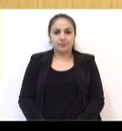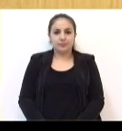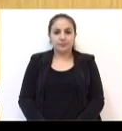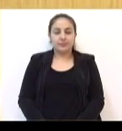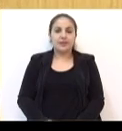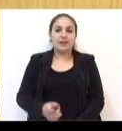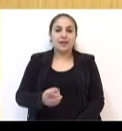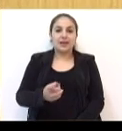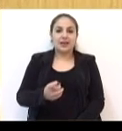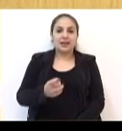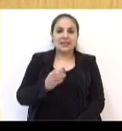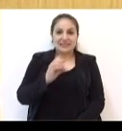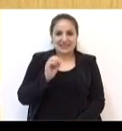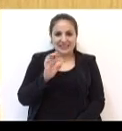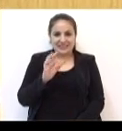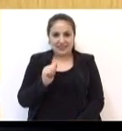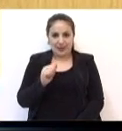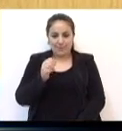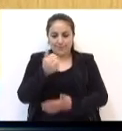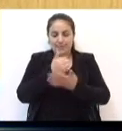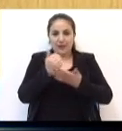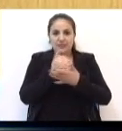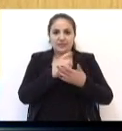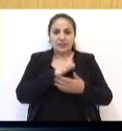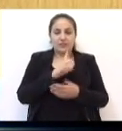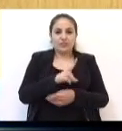A cesta básica dos passofundenses está